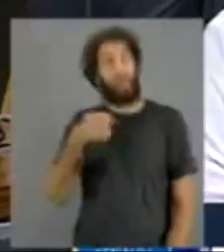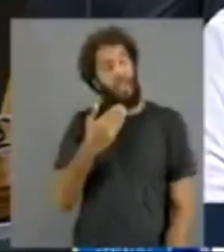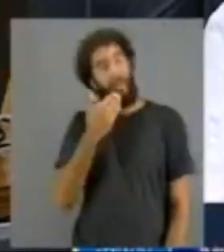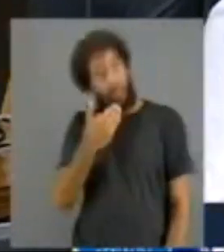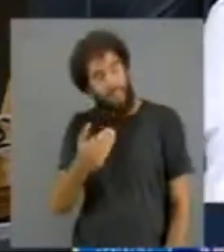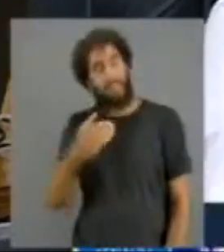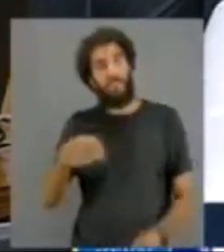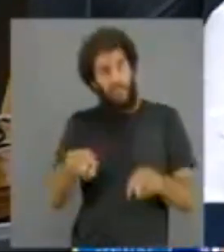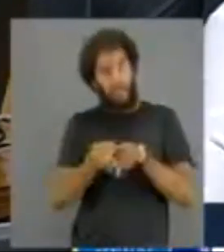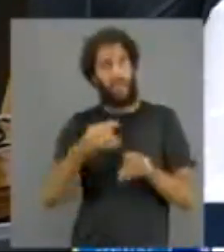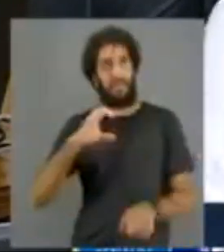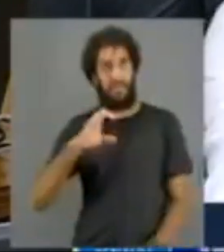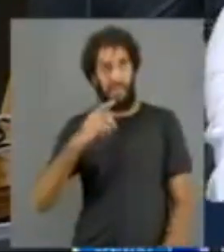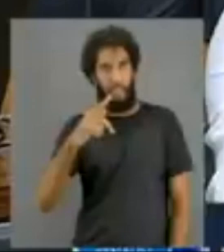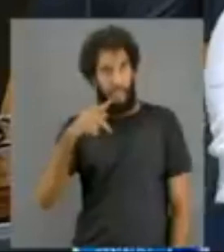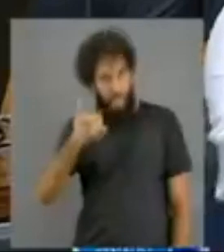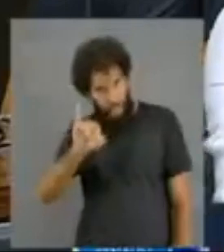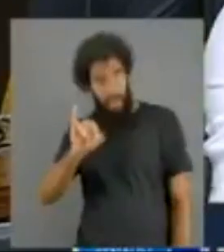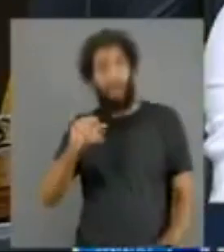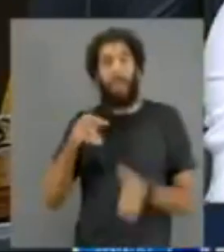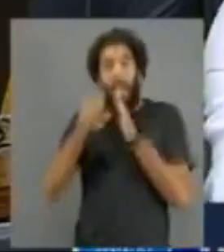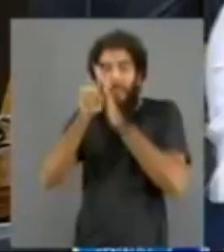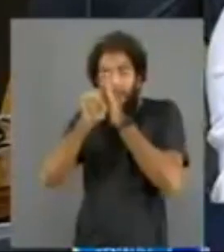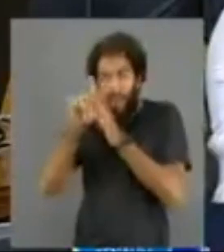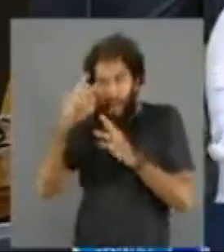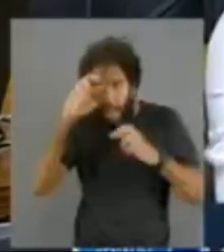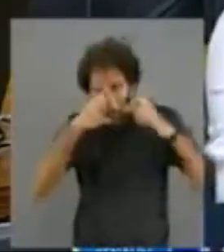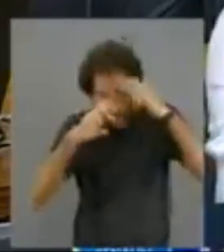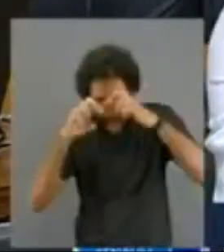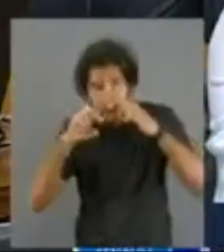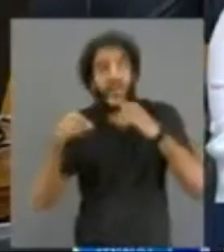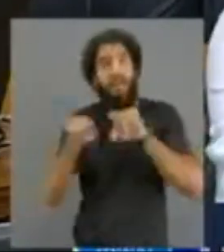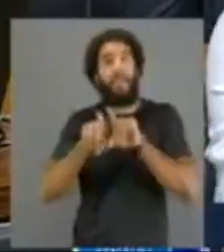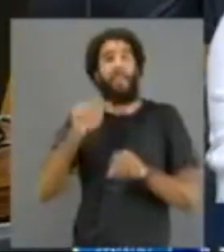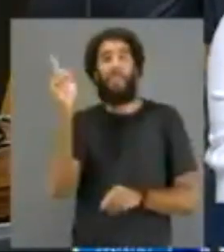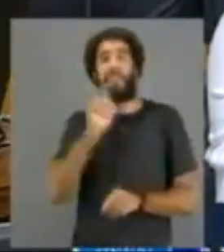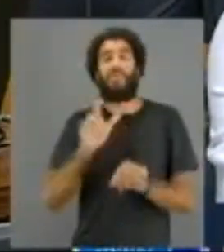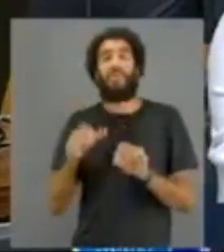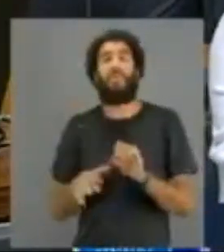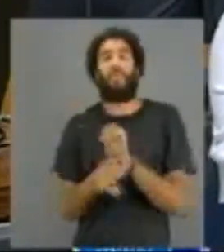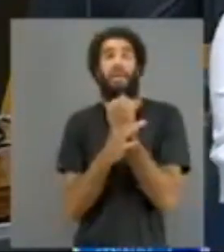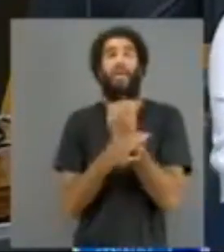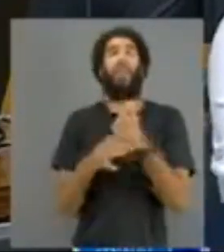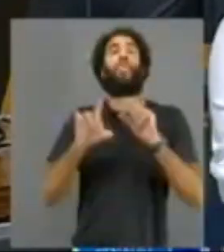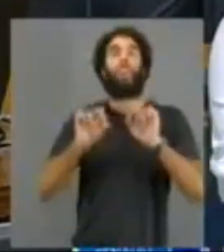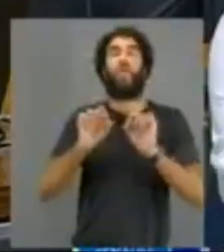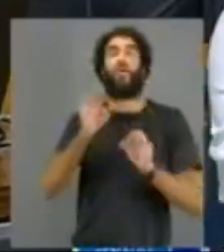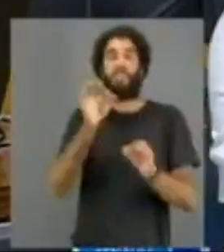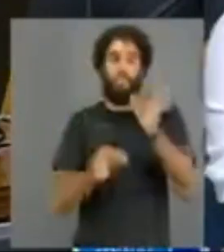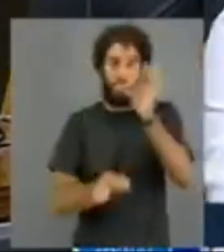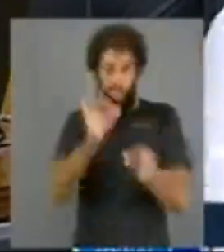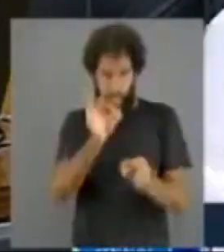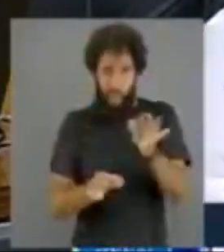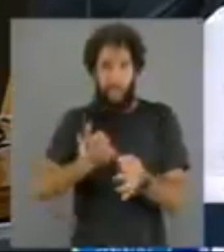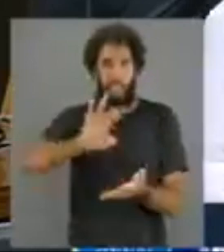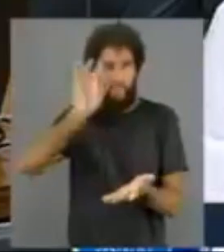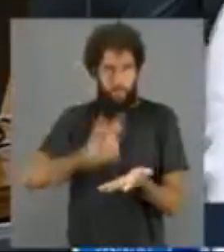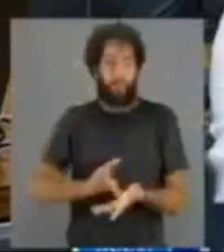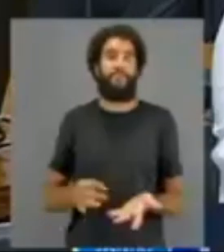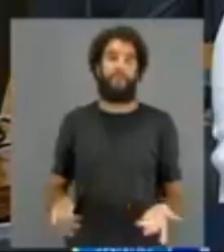CPMI também, uma CPI, justamente para investigar e conseguir garantir que a justiça seja